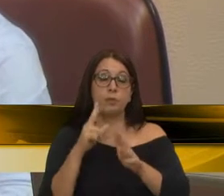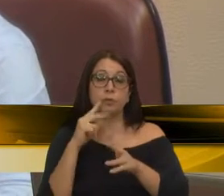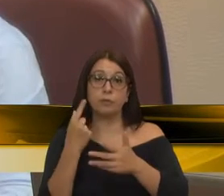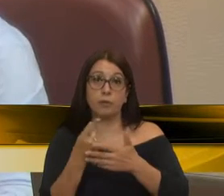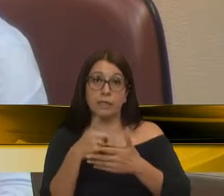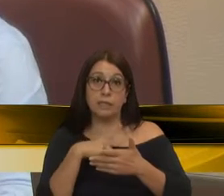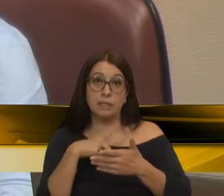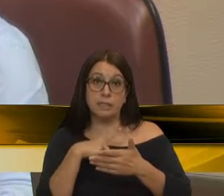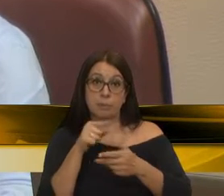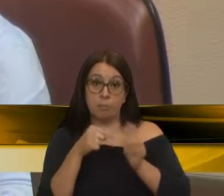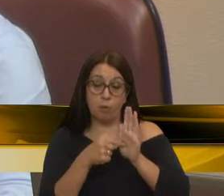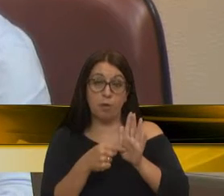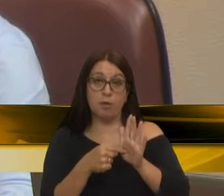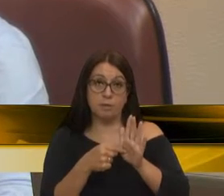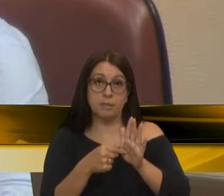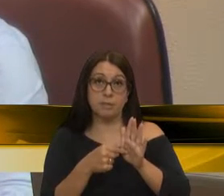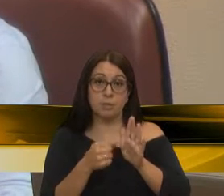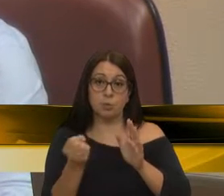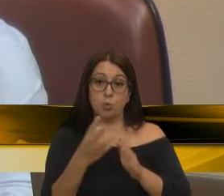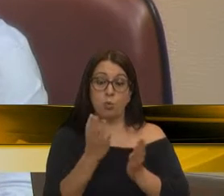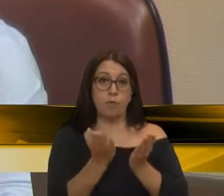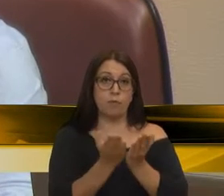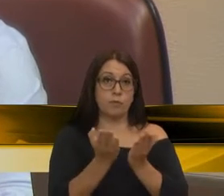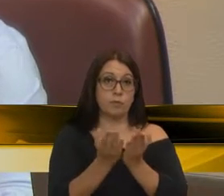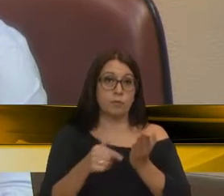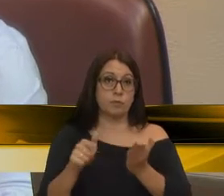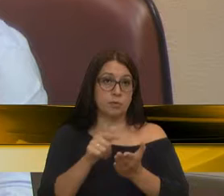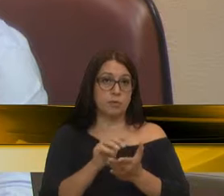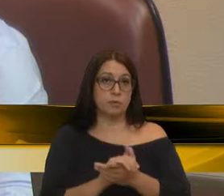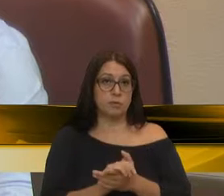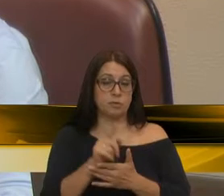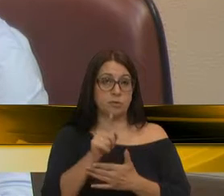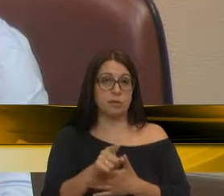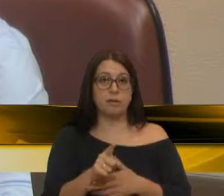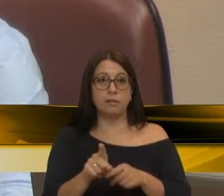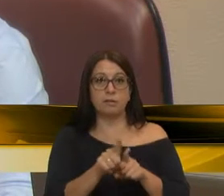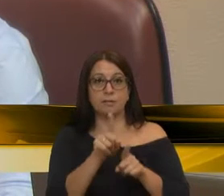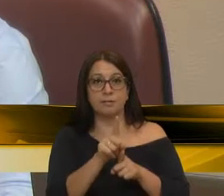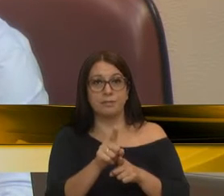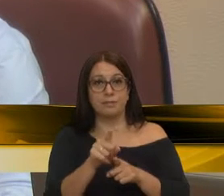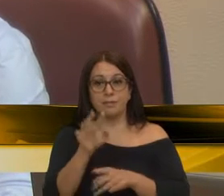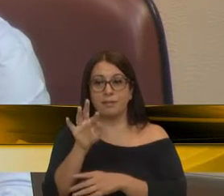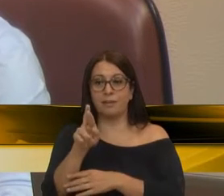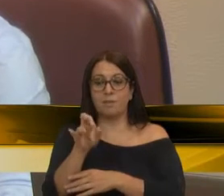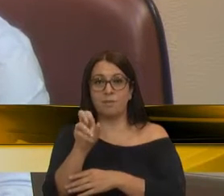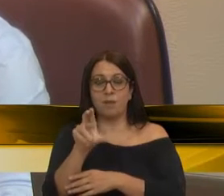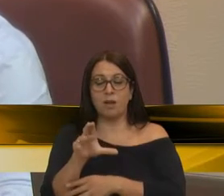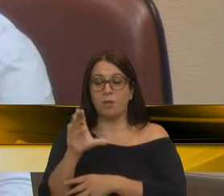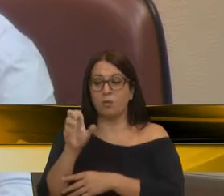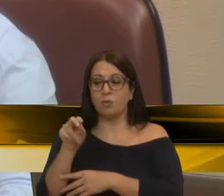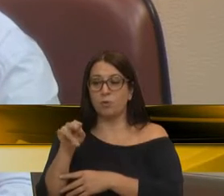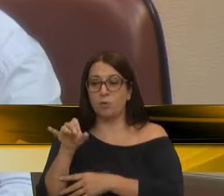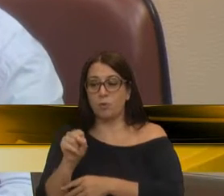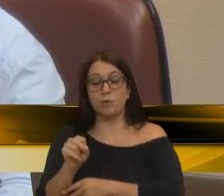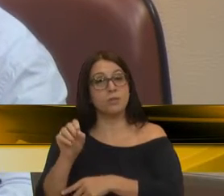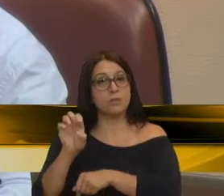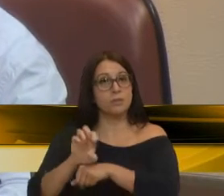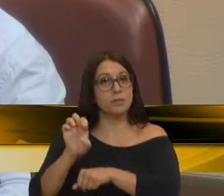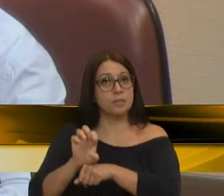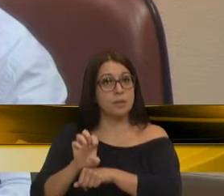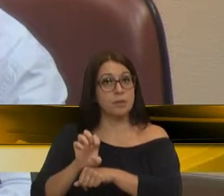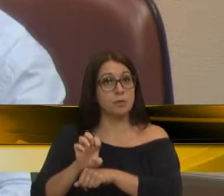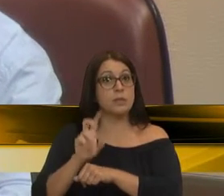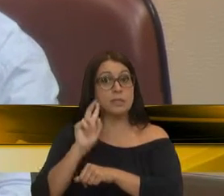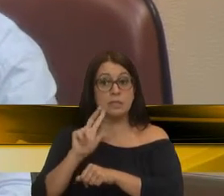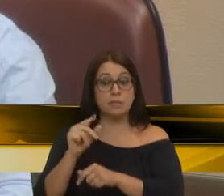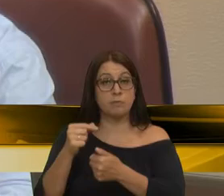determina o imediato e novo estudo amparado instituições do tribunal de contas do estado sem essa ressalva corre o risco